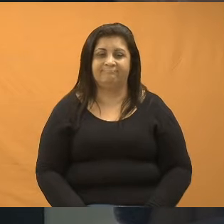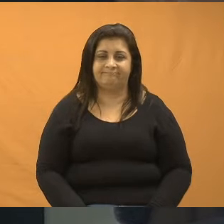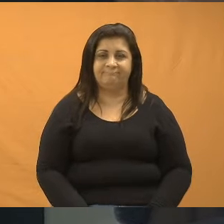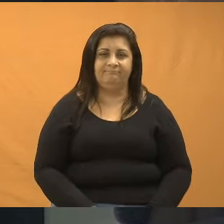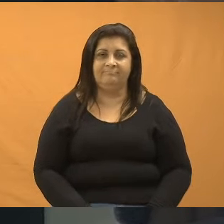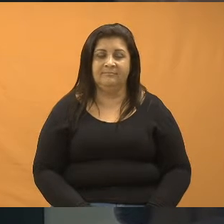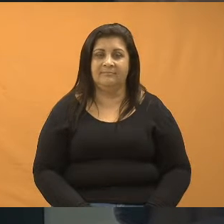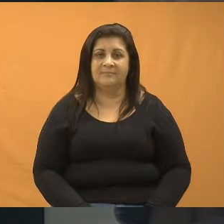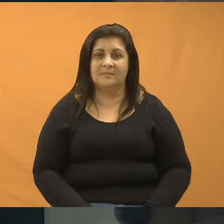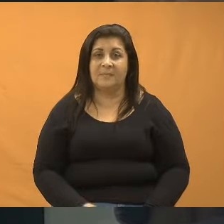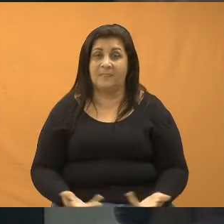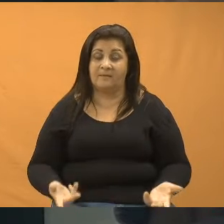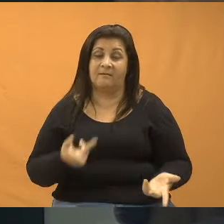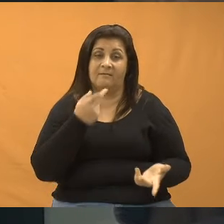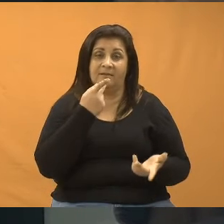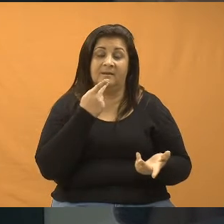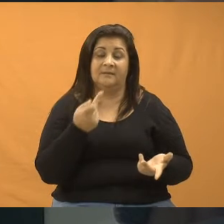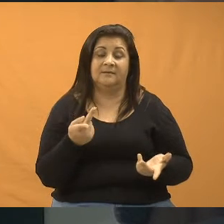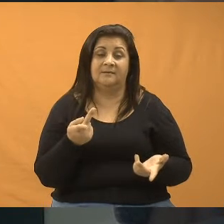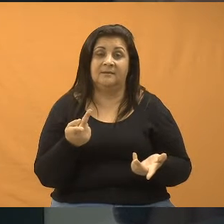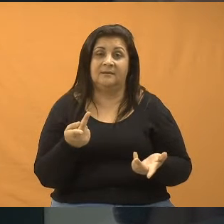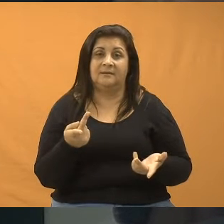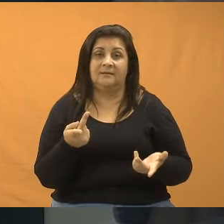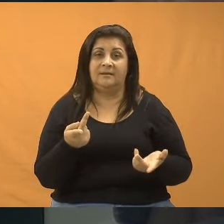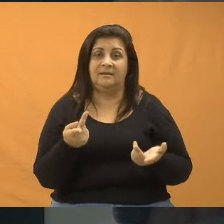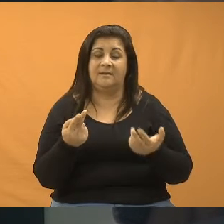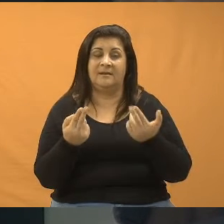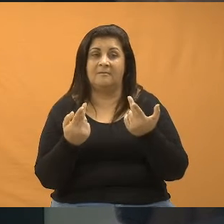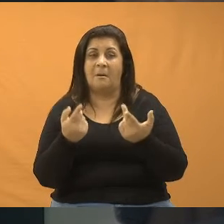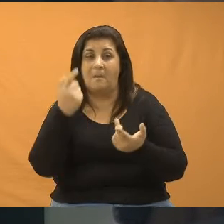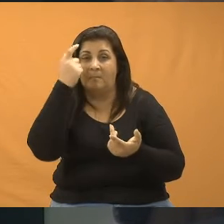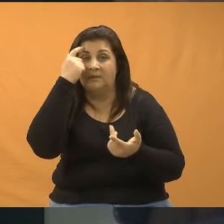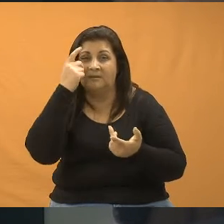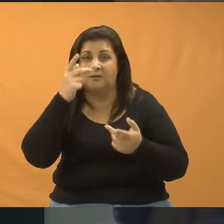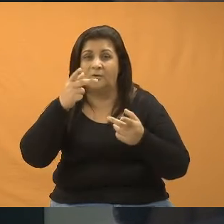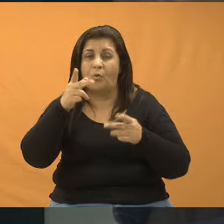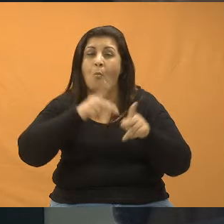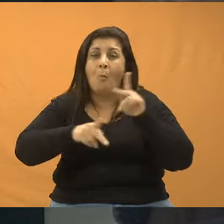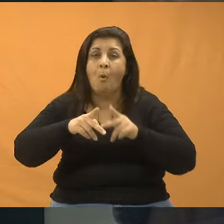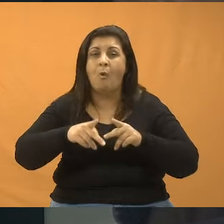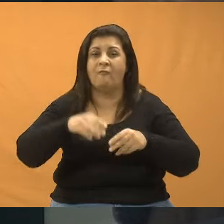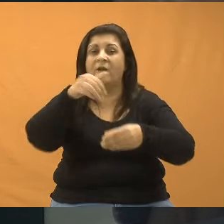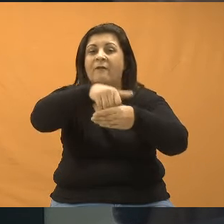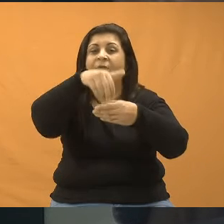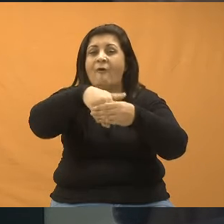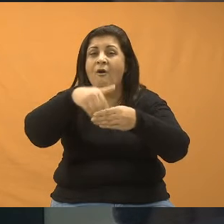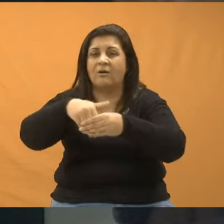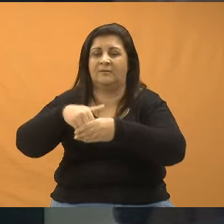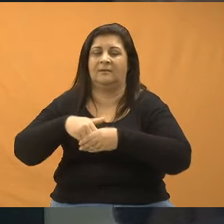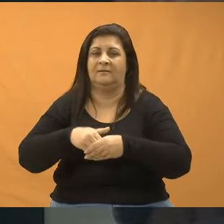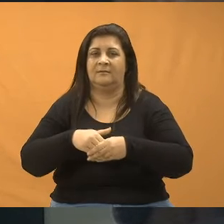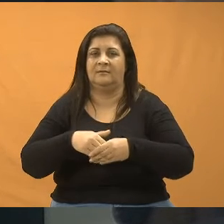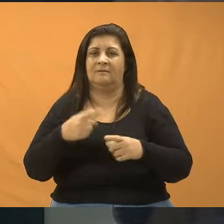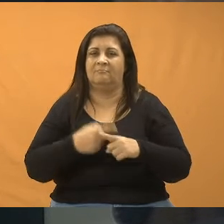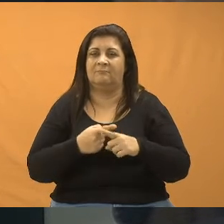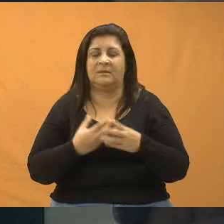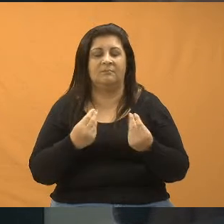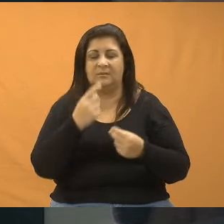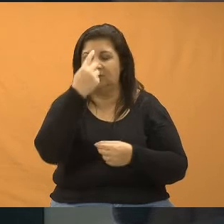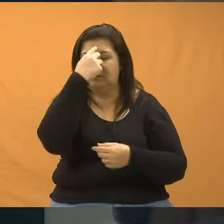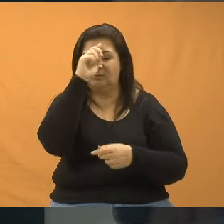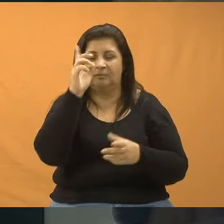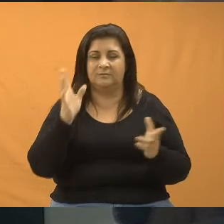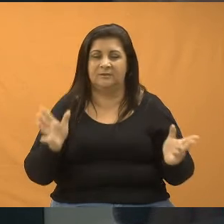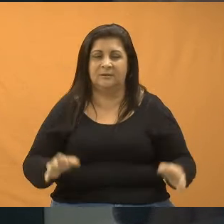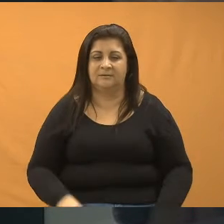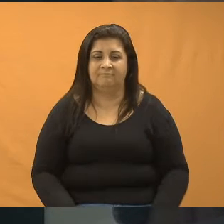colocando assim no lugar como se fosse o cidadão, meu eleitor lá atrás. Porque aí essas dúvidas que nós temos, né, ainda